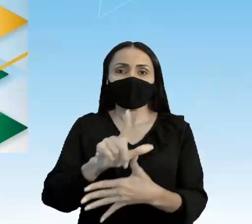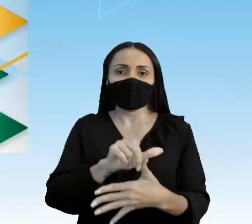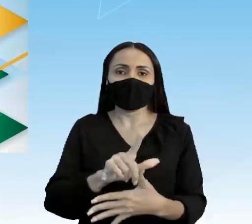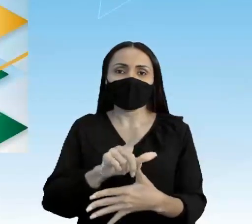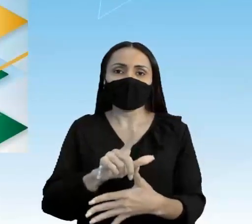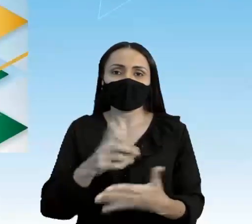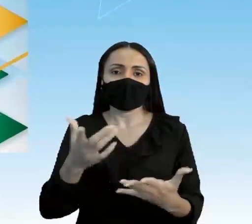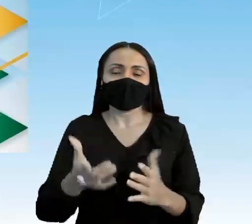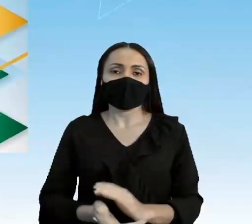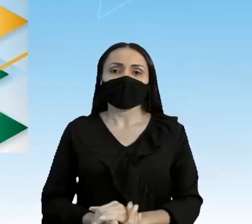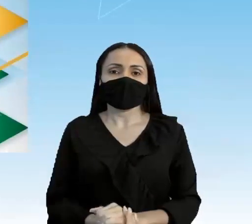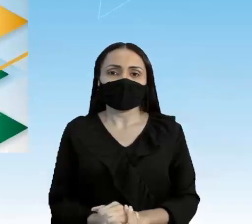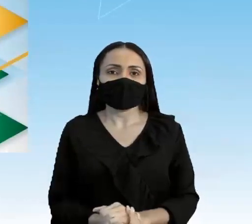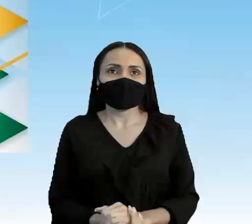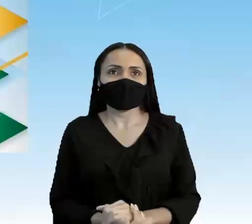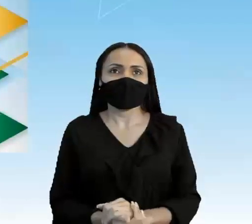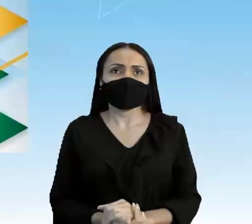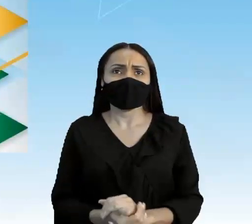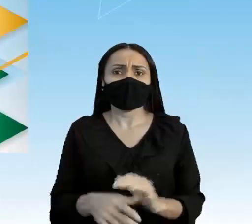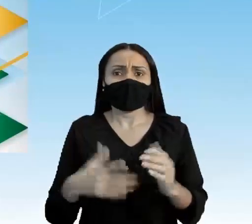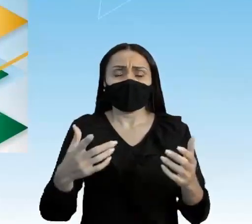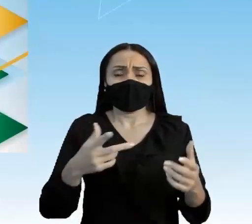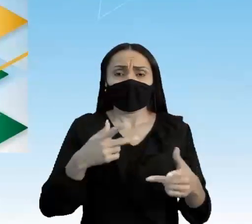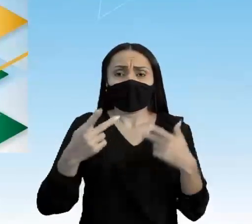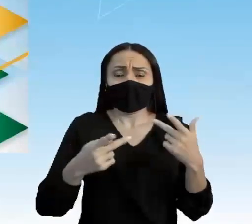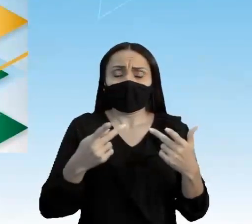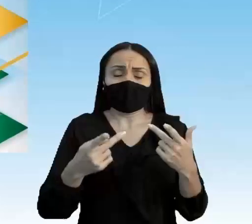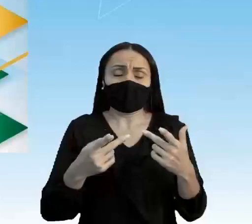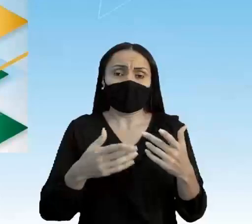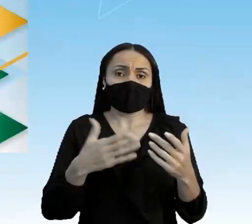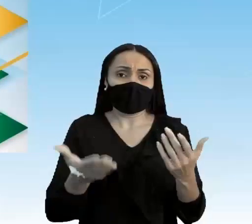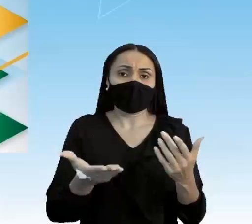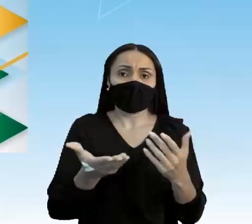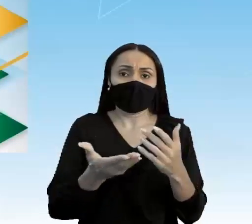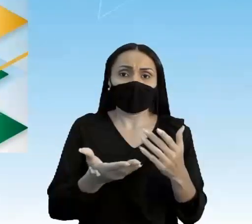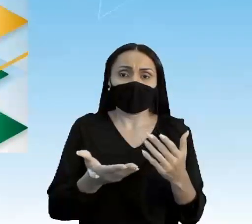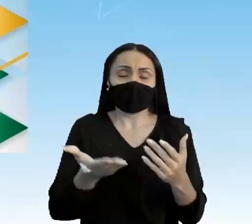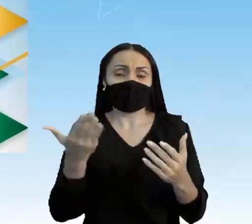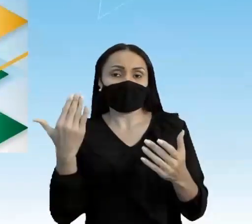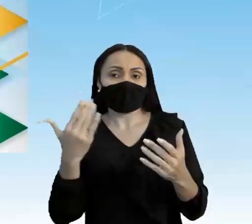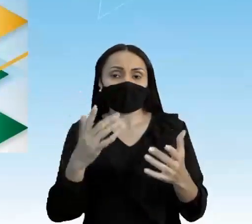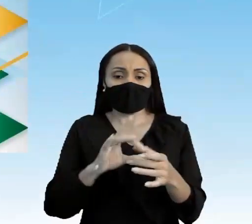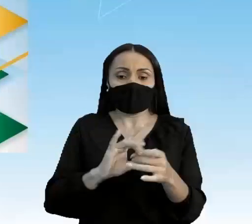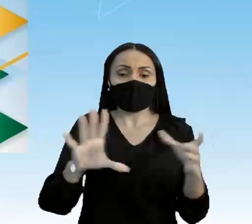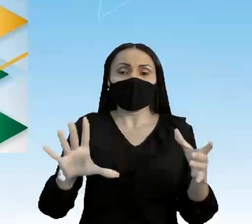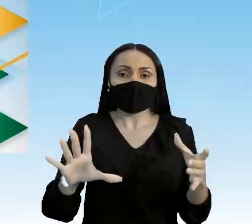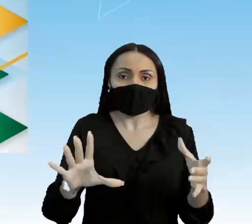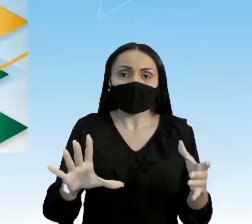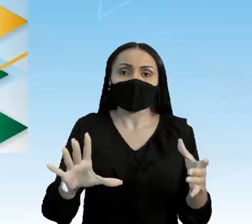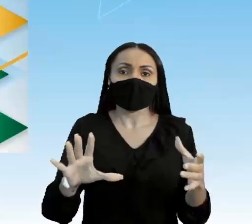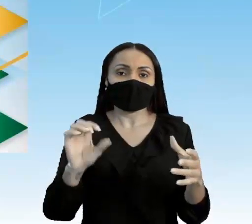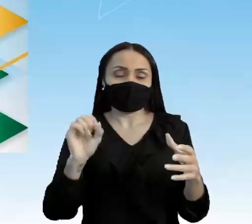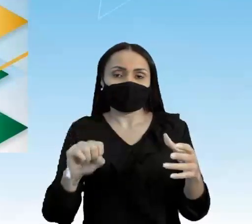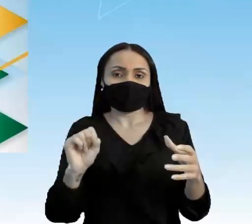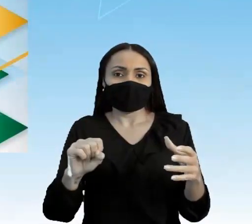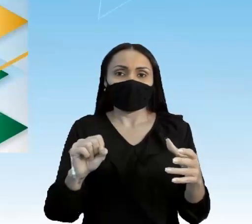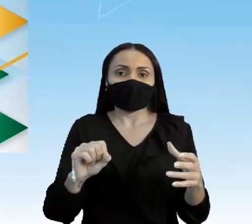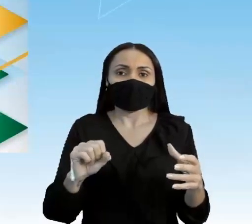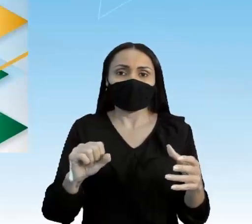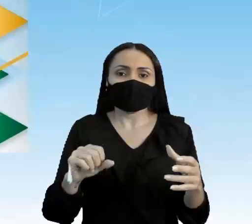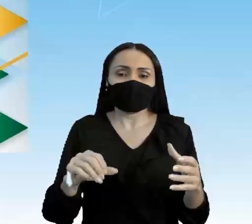na América. Mas falar de emancipação, tem que falar de quê? De liberdade, né? Então, na